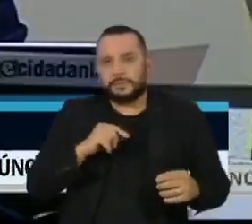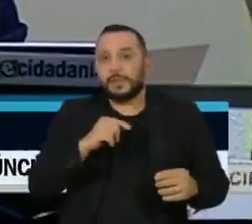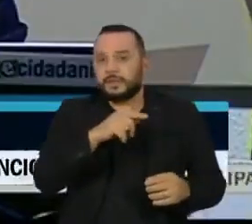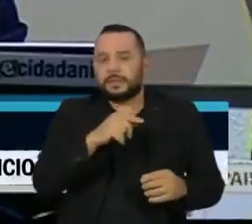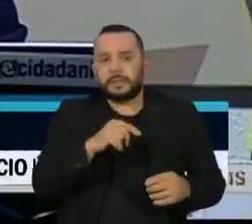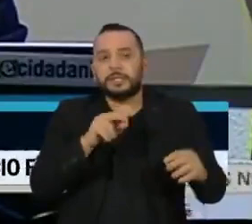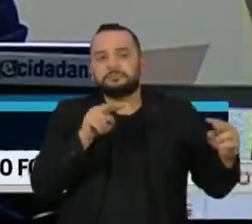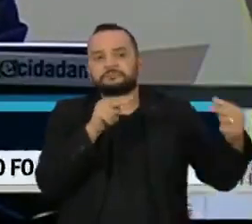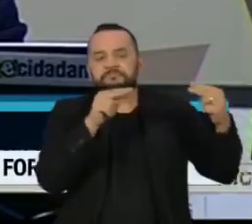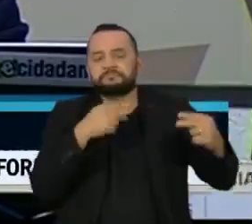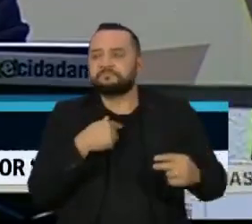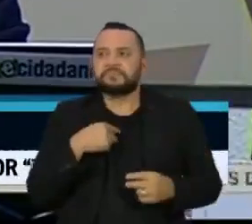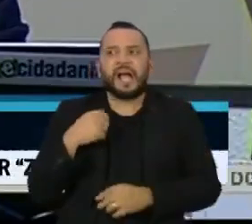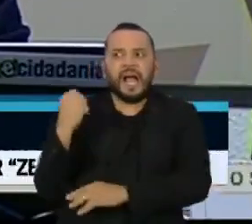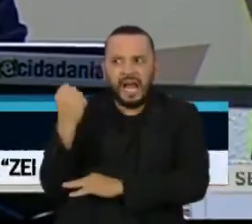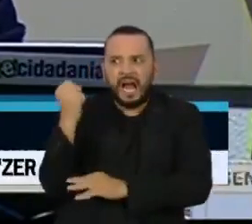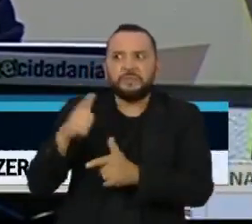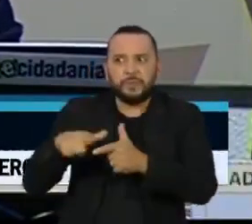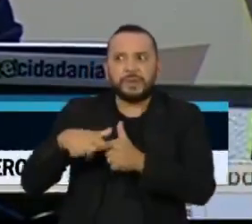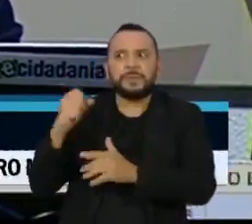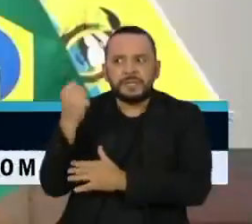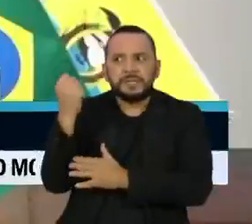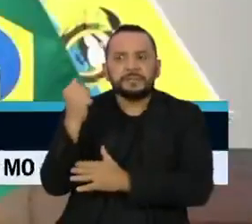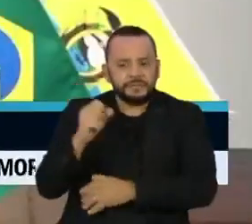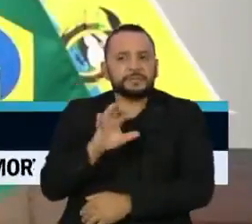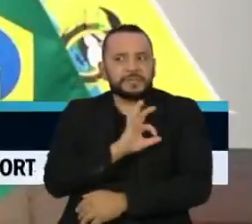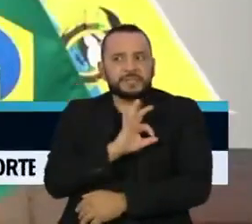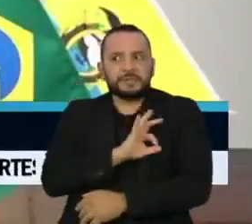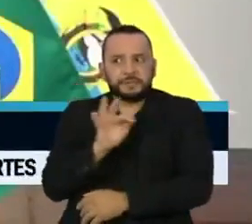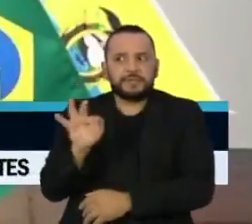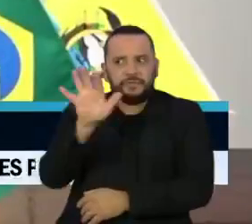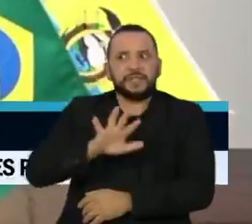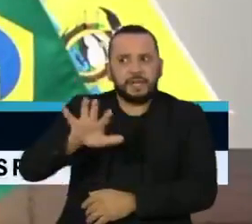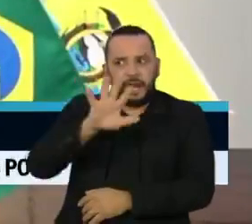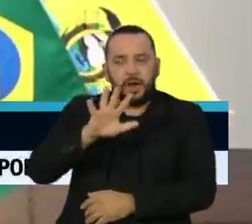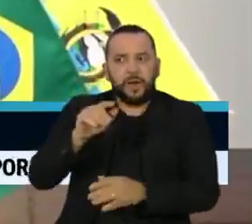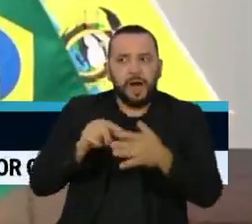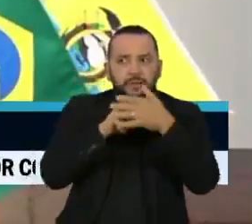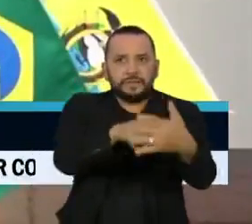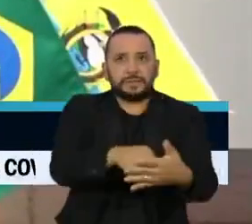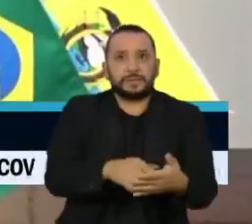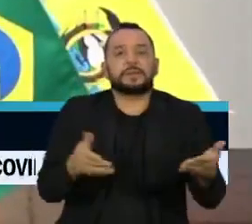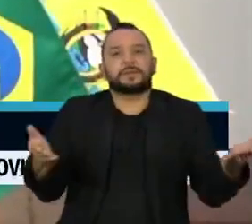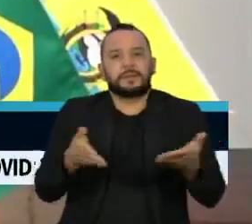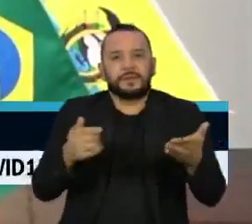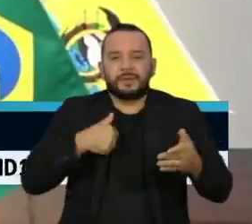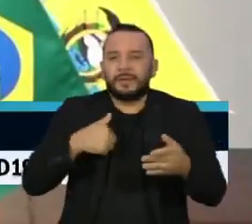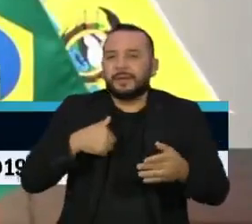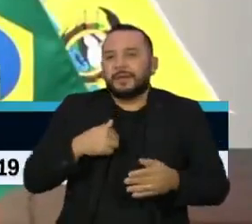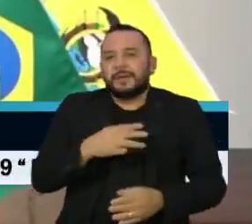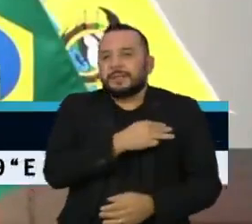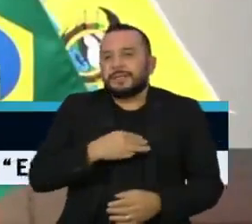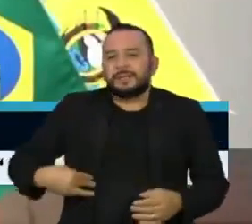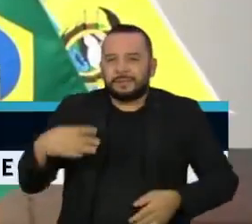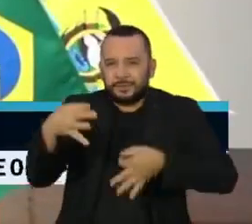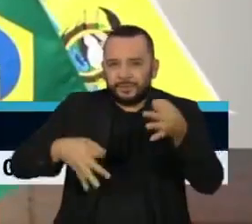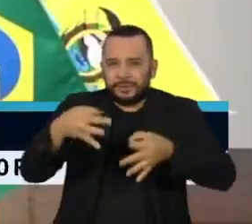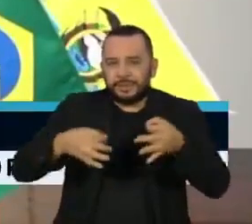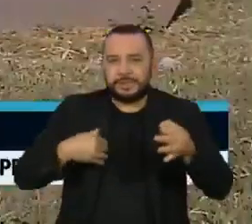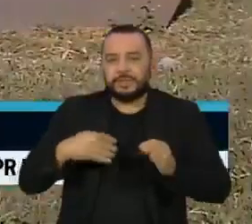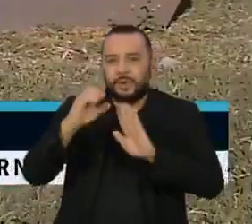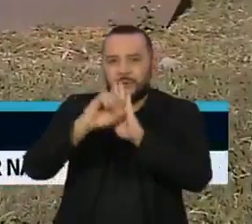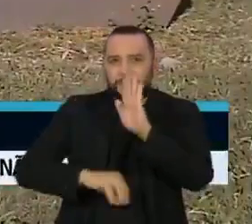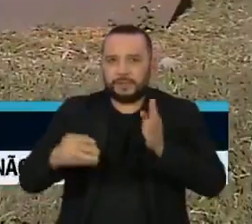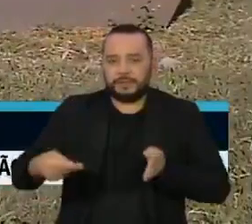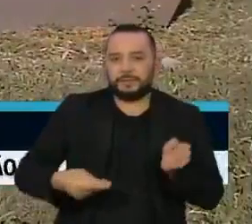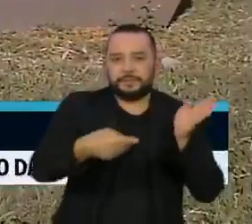grave." E falou: "Vou acionar o DG da Polícia Federal." Só hoje, o ministro da Justiça, Anderson Torres, enviou um